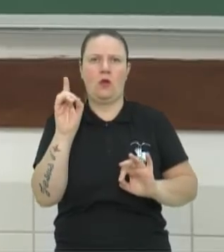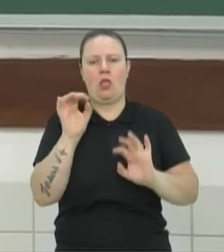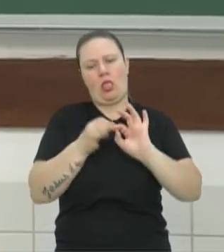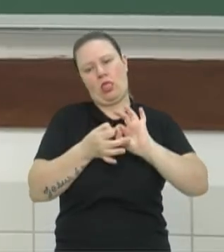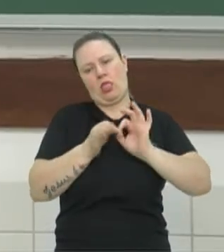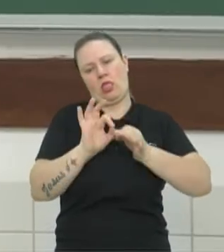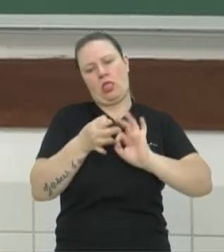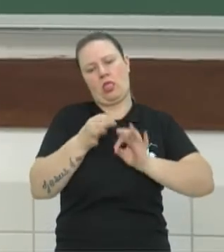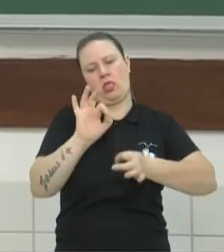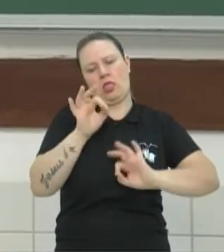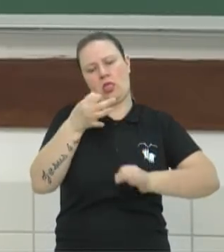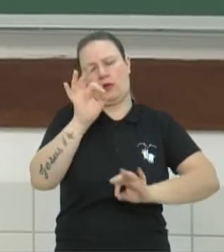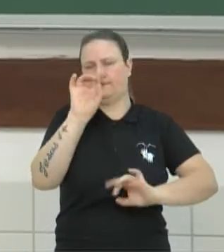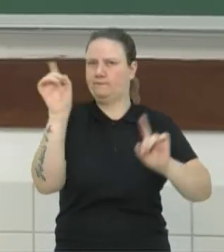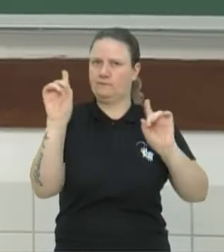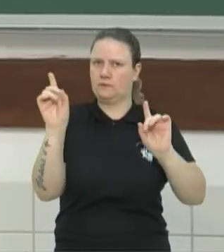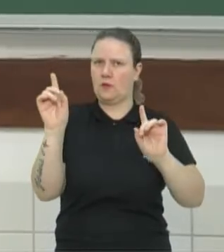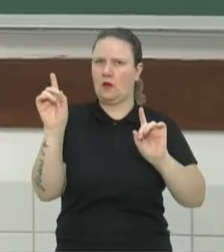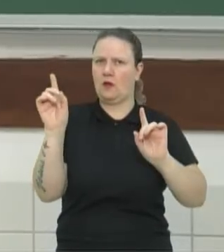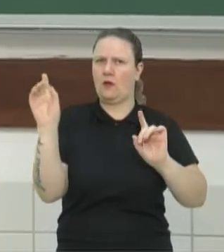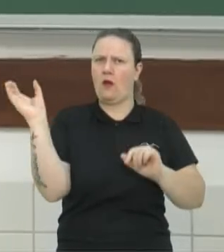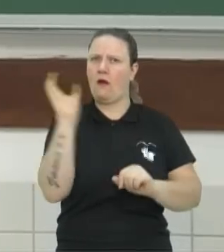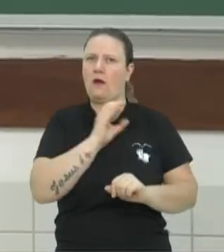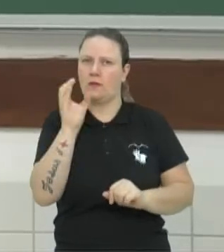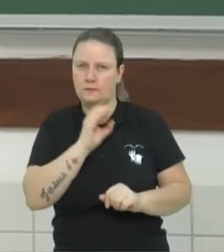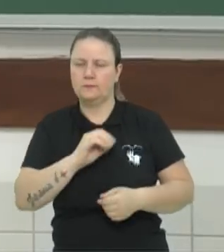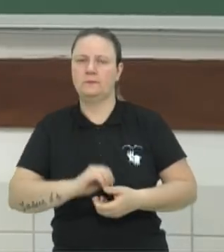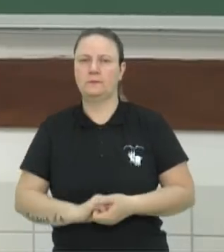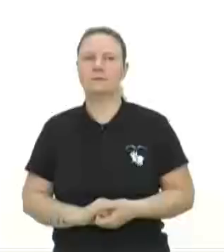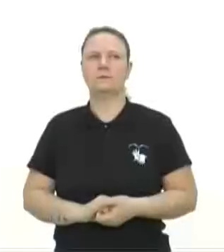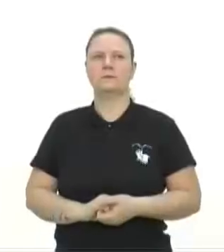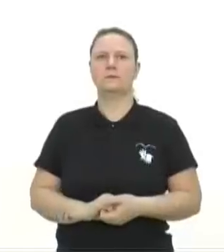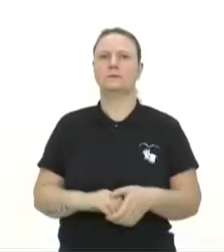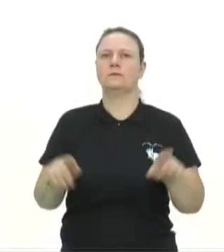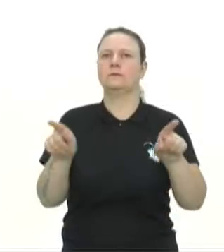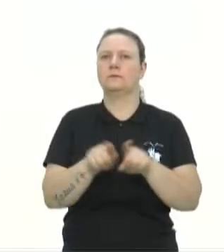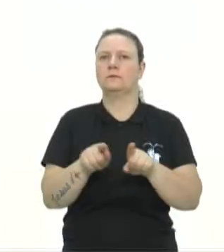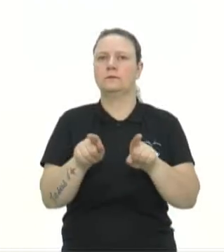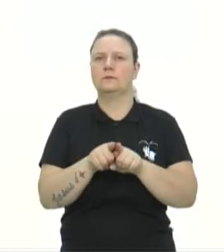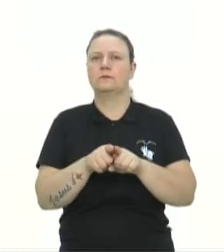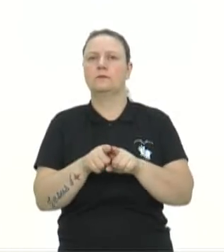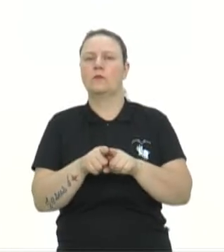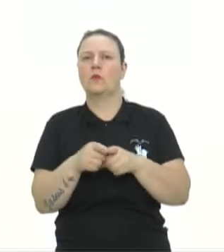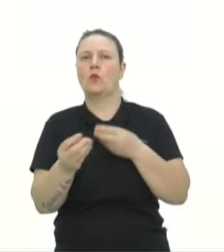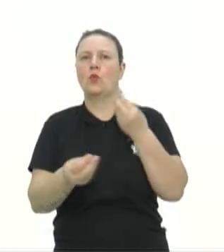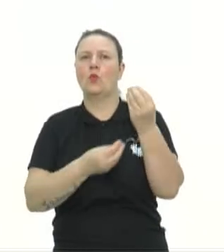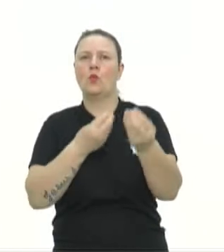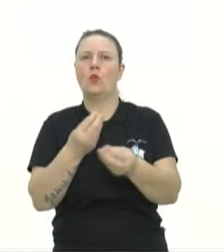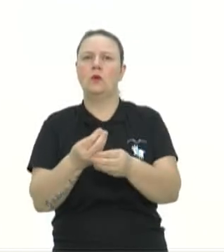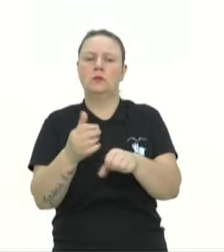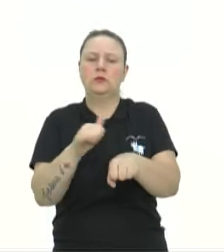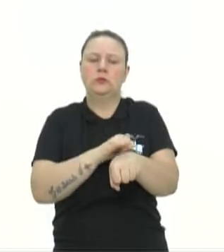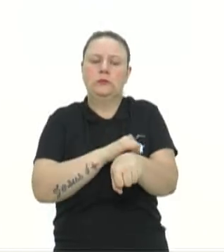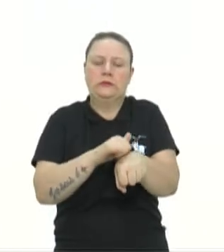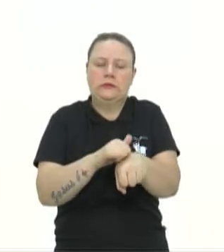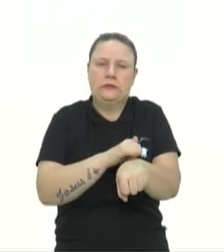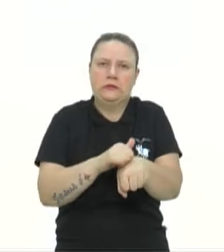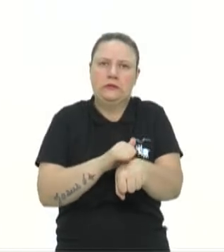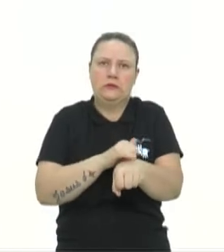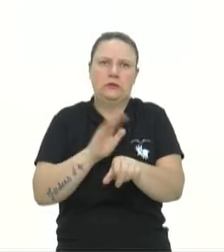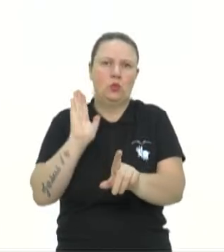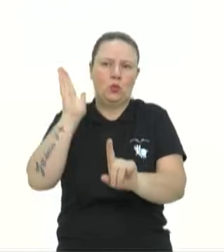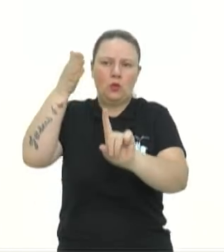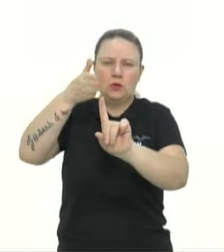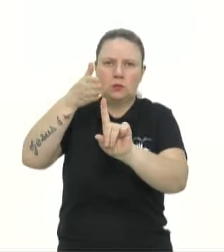para as pessoas lembrarem, ok? É uma espécie de fórmula polêmica endereçada ao público e a sua